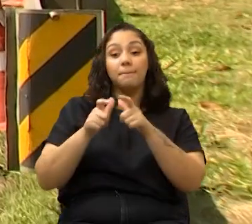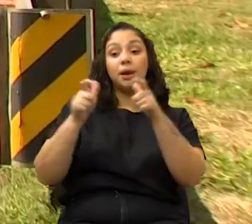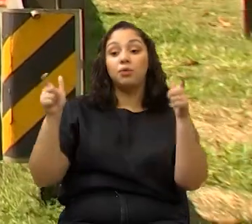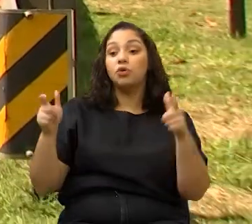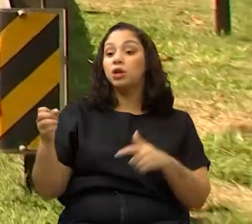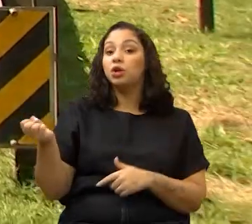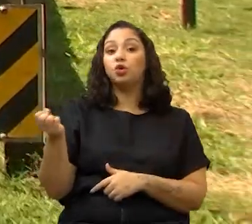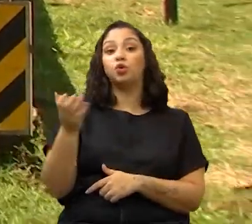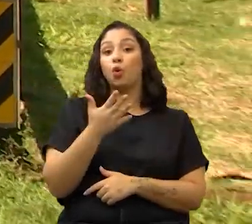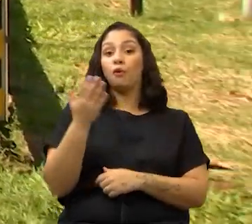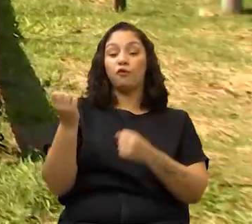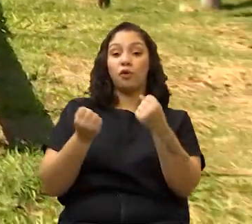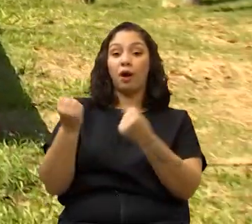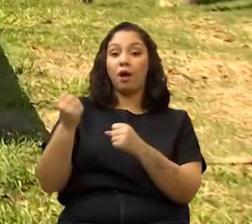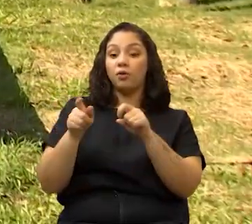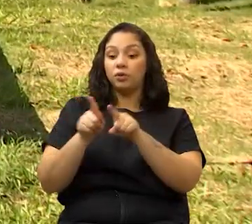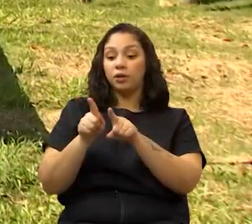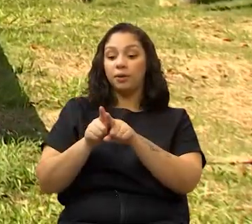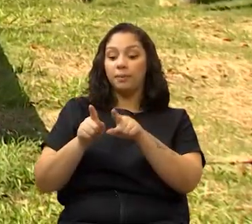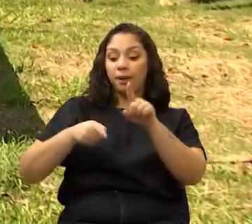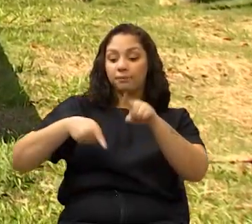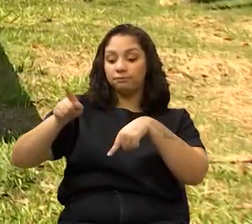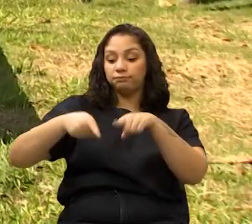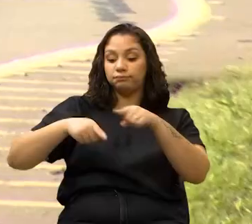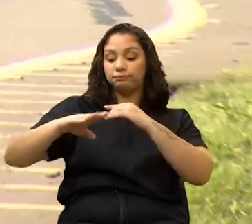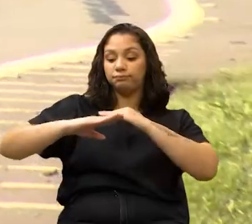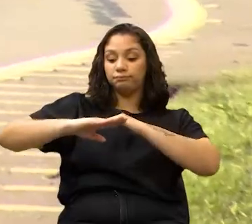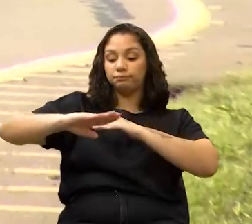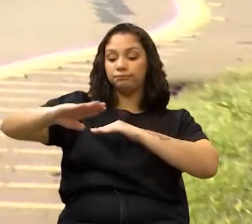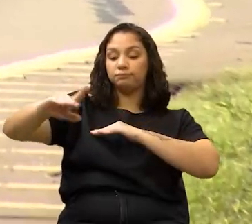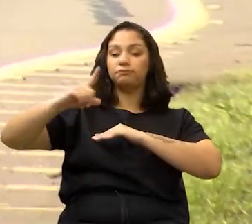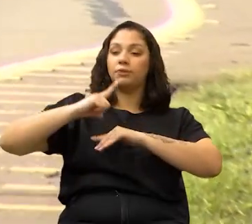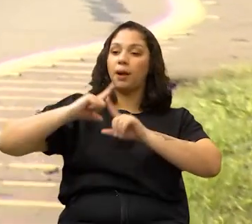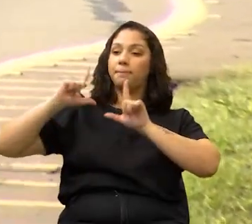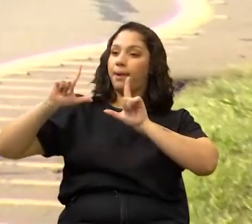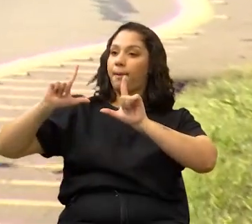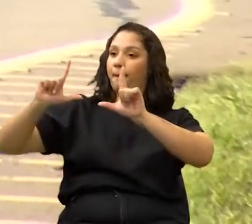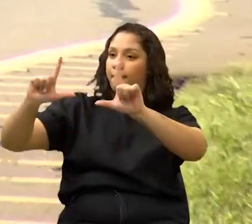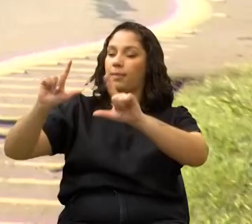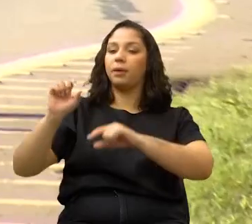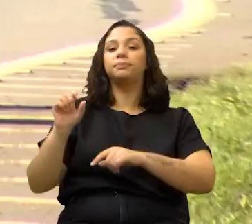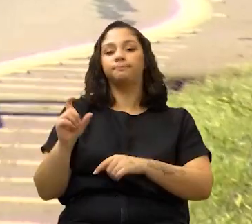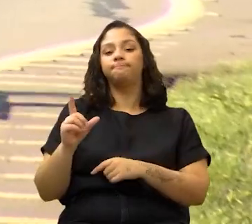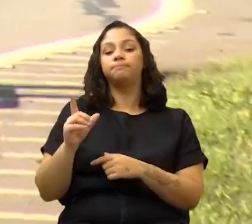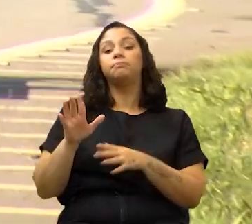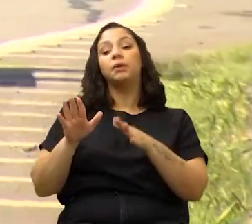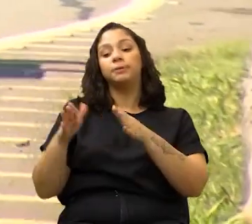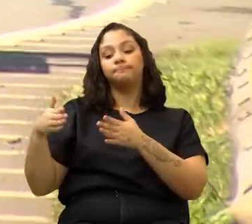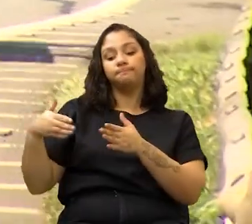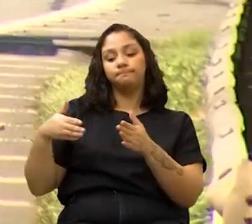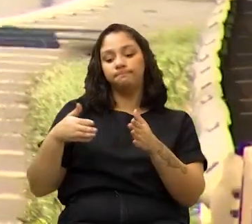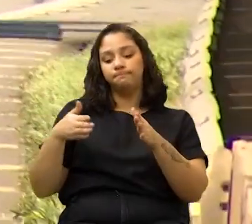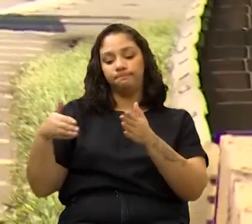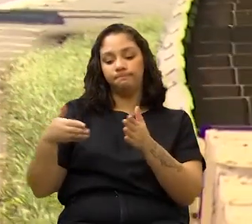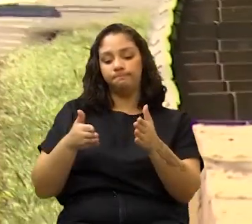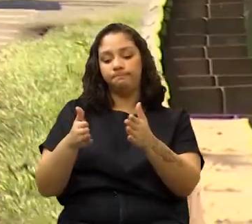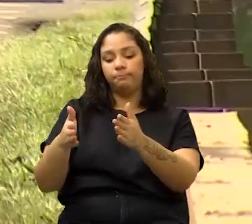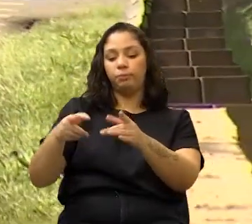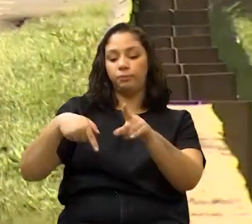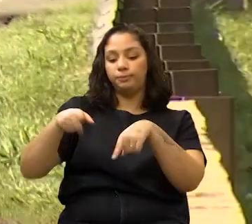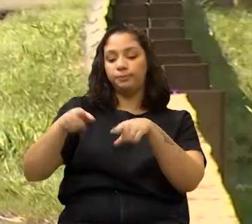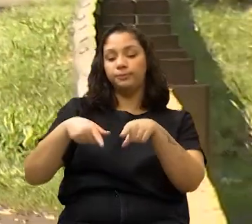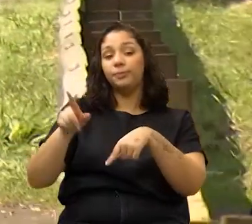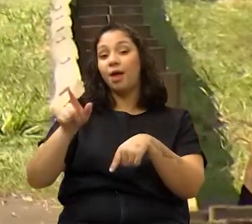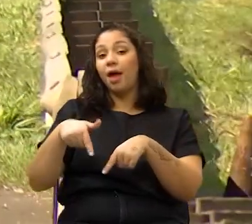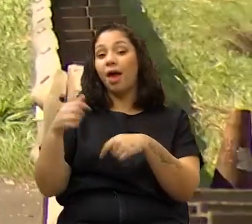condições. As rodovias também são bem sinalizadas. Porém, em determinado trecho, a gente percebe que a tendência do